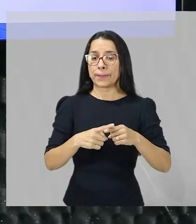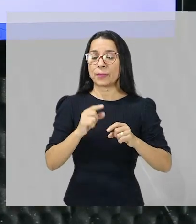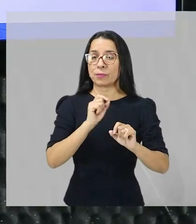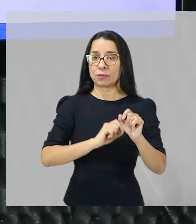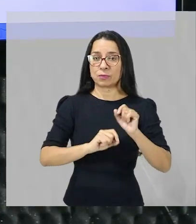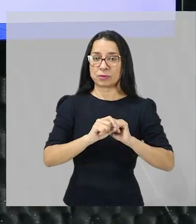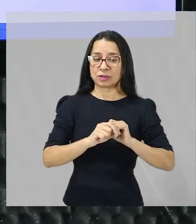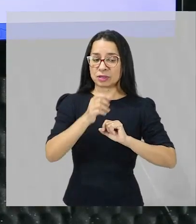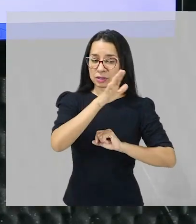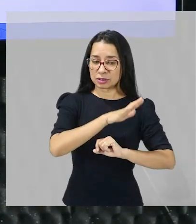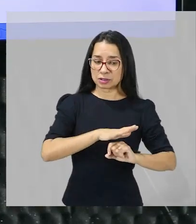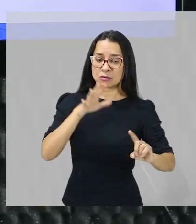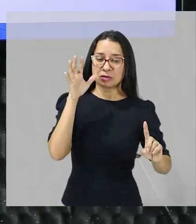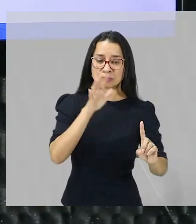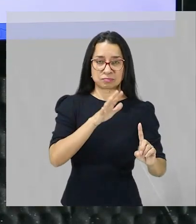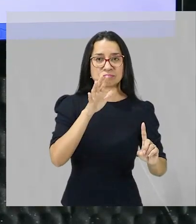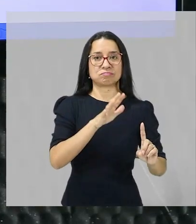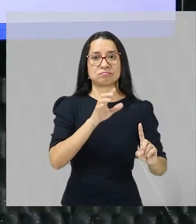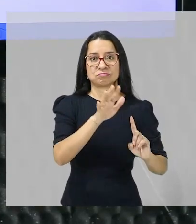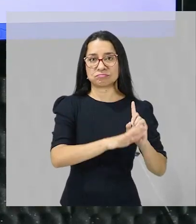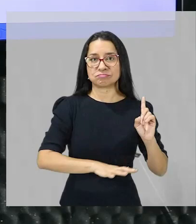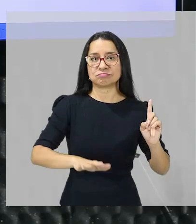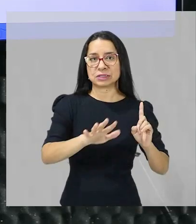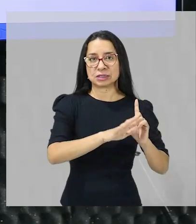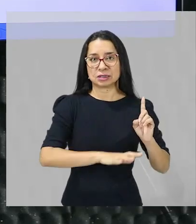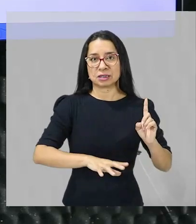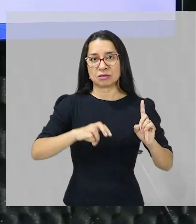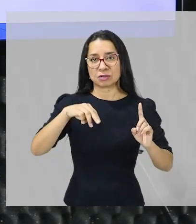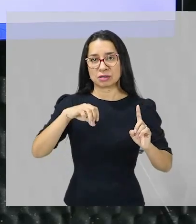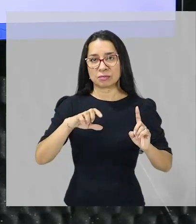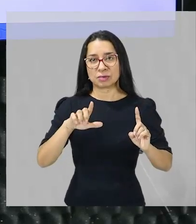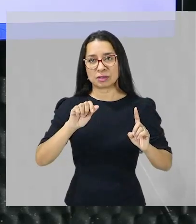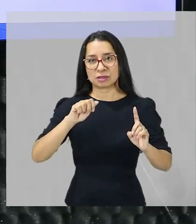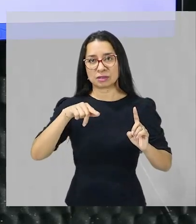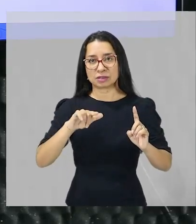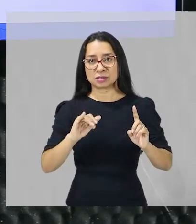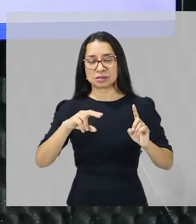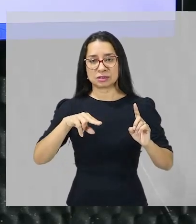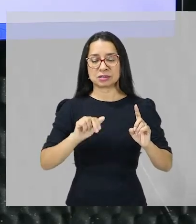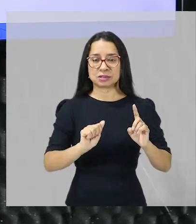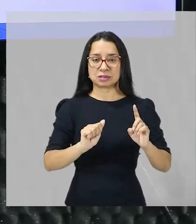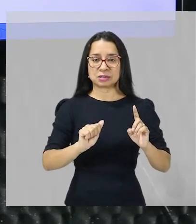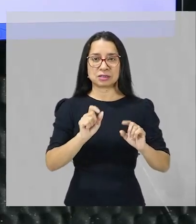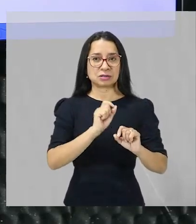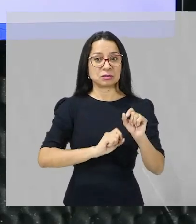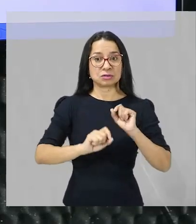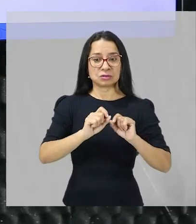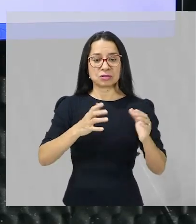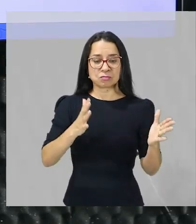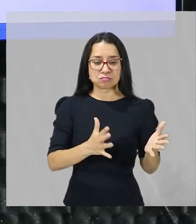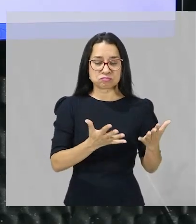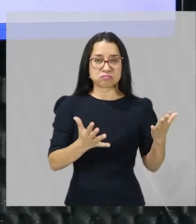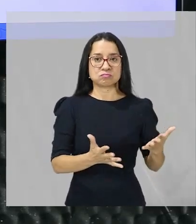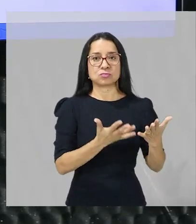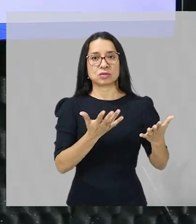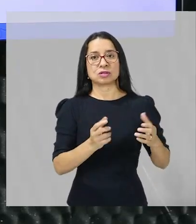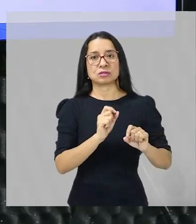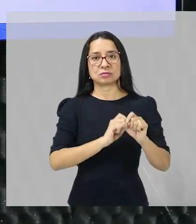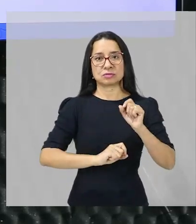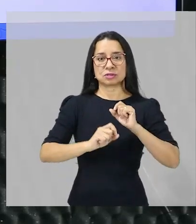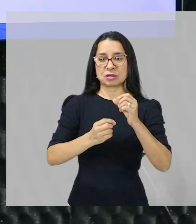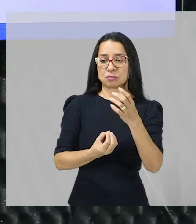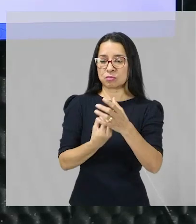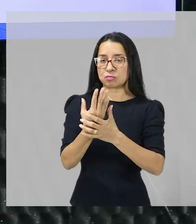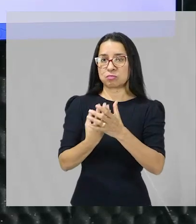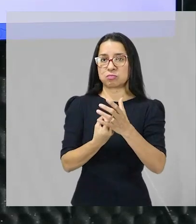fator ambiental em que a minha melanina, os pigmentos da minha pele não estão sendo estimulados a serem